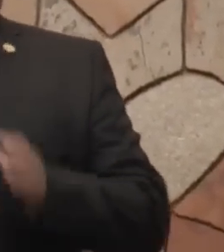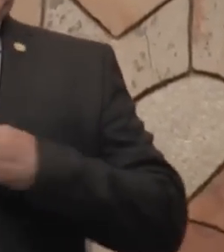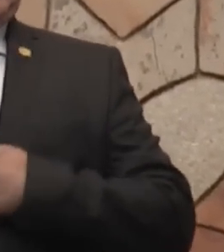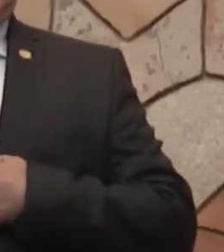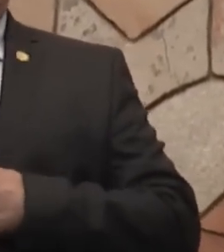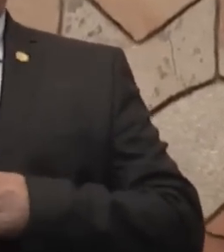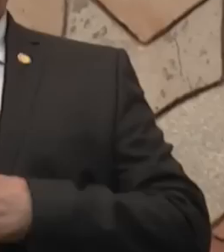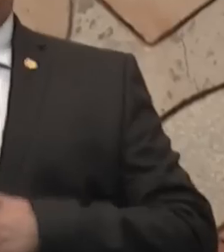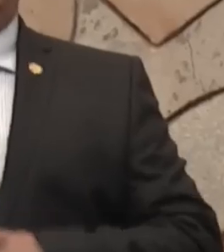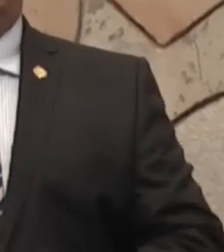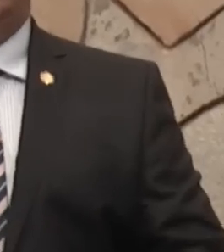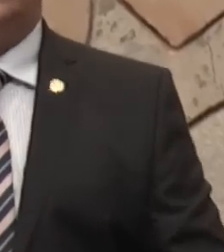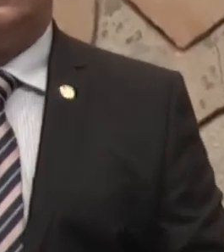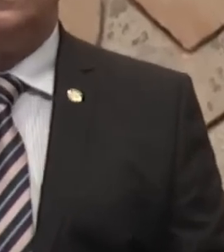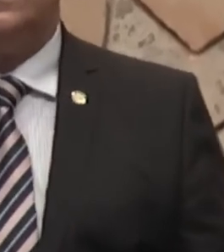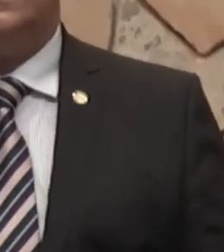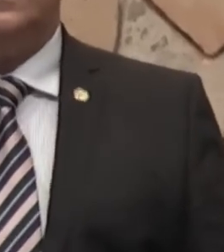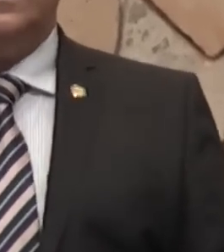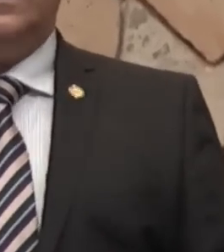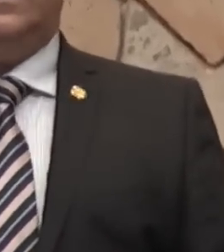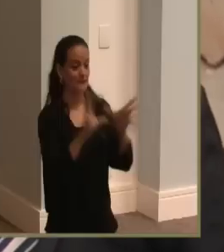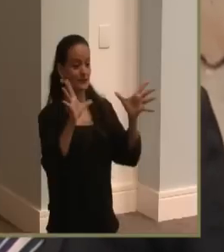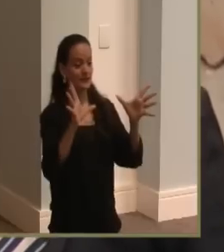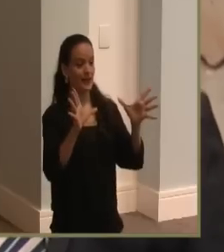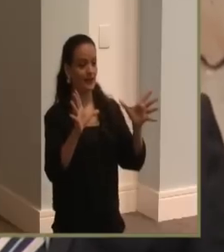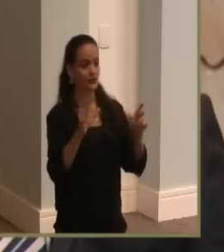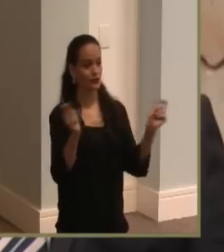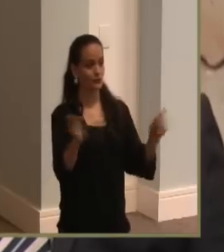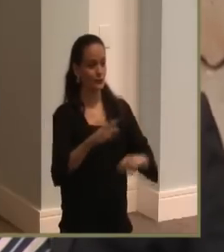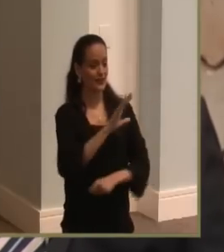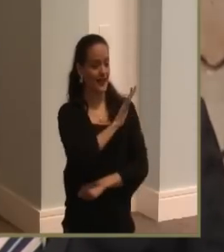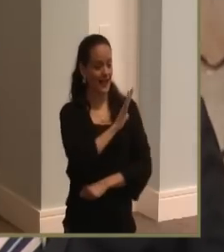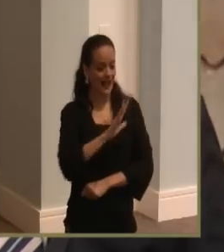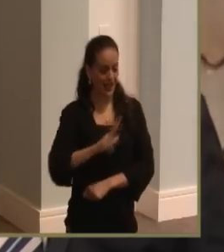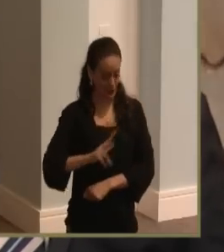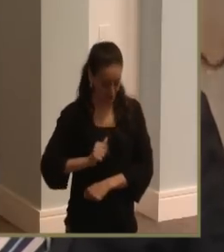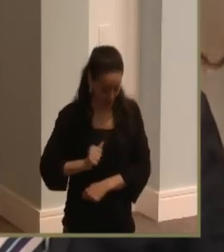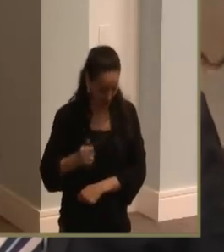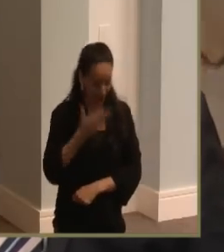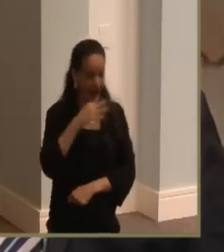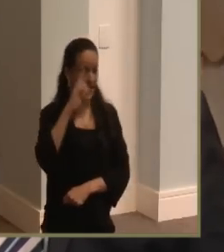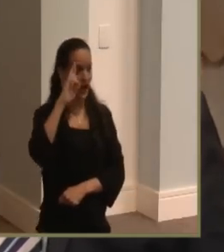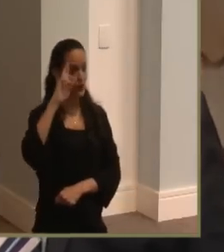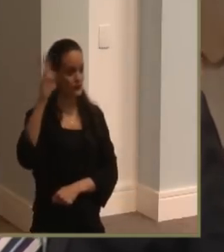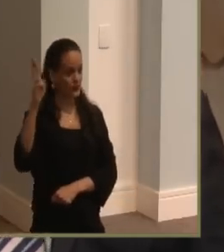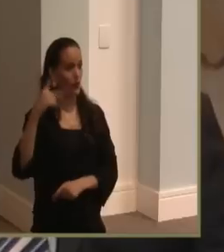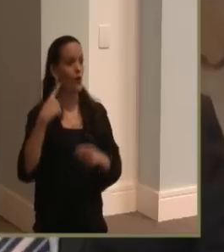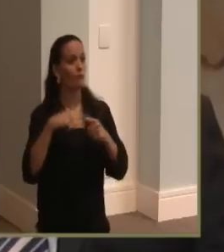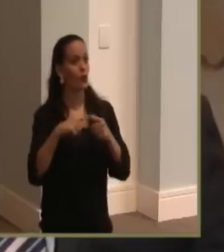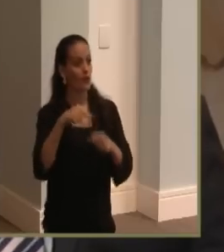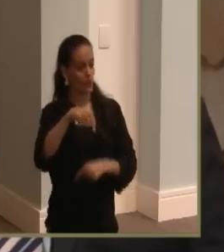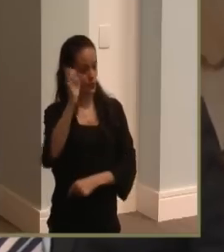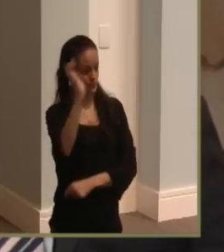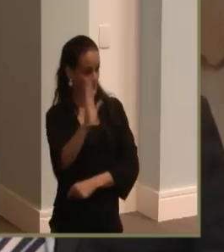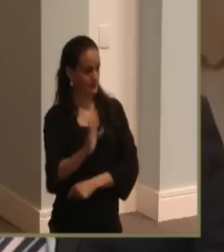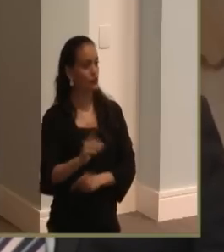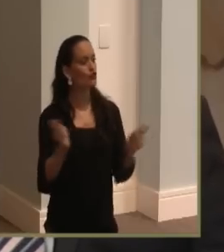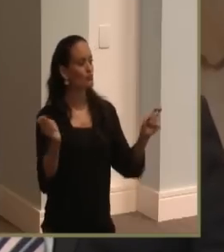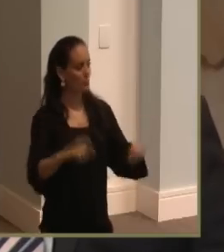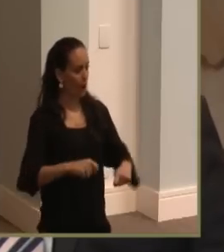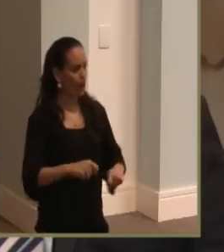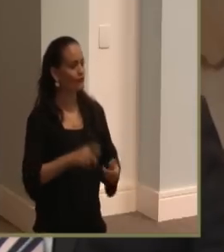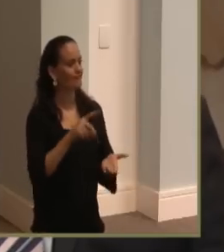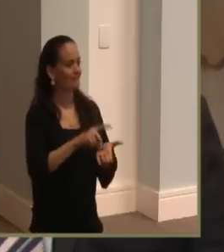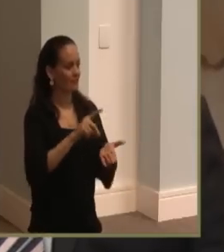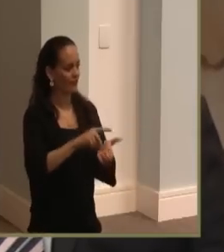Nós temos a liberdade de adorar ao Senhor em nosso país e é um privilégio verdadeiro nós